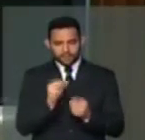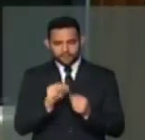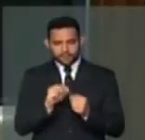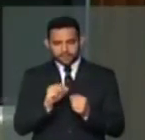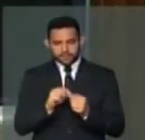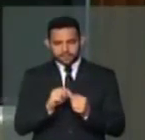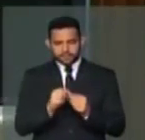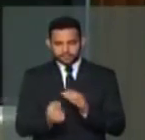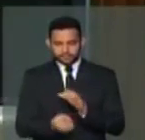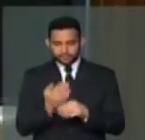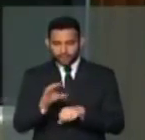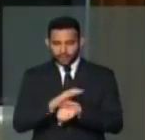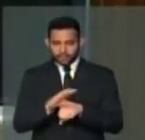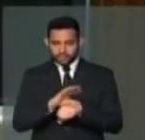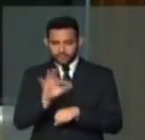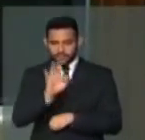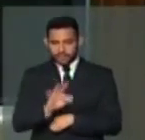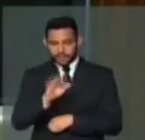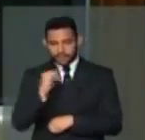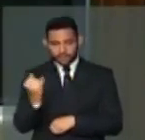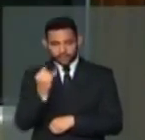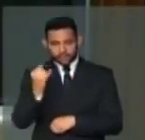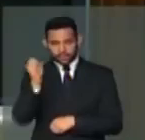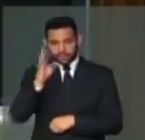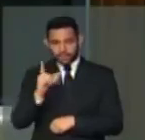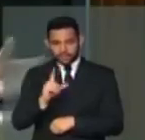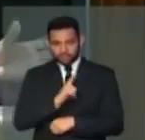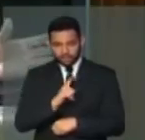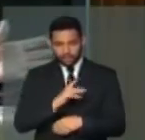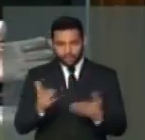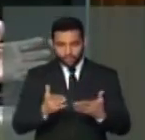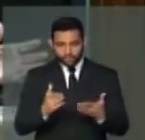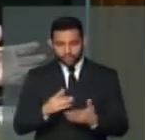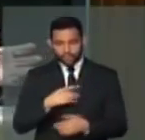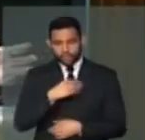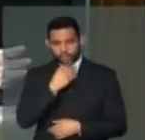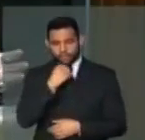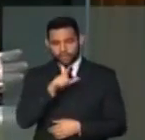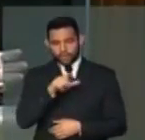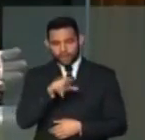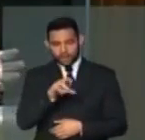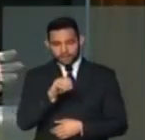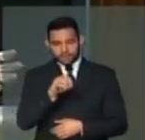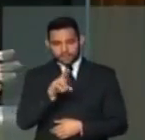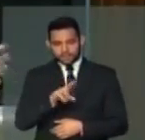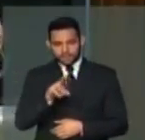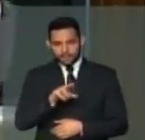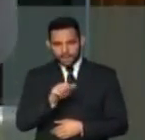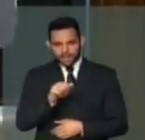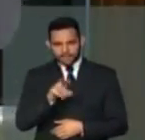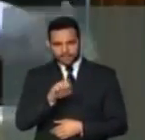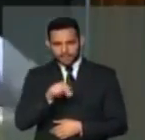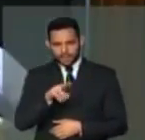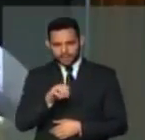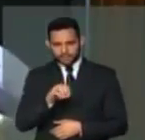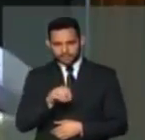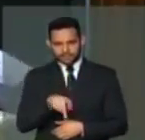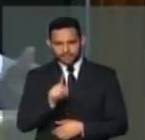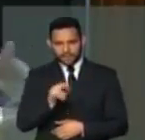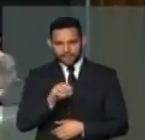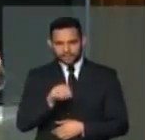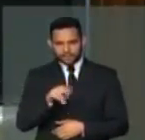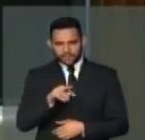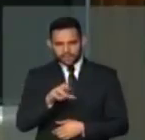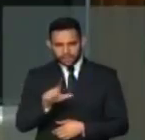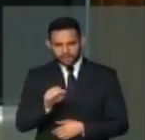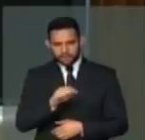essa constituição importante que o Brasil tem, doutor Ulisses utilizava Aécio Neves, Cássio Cunha